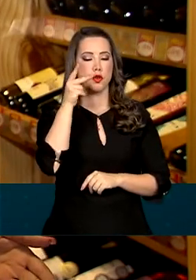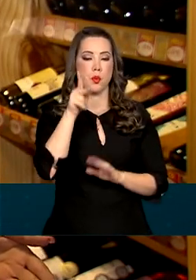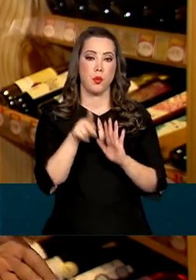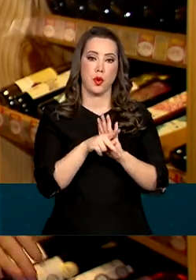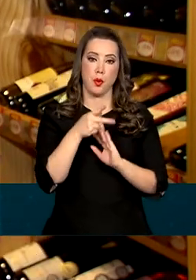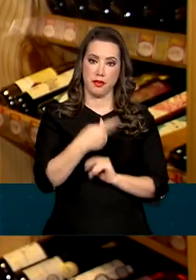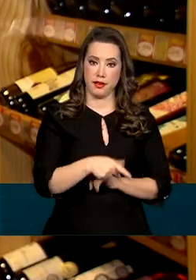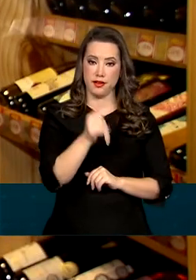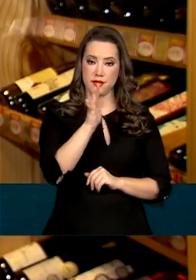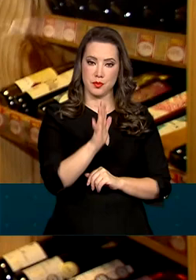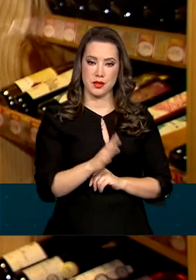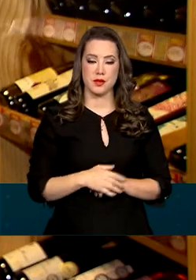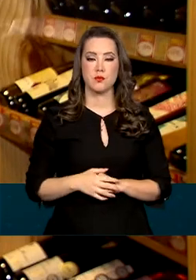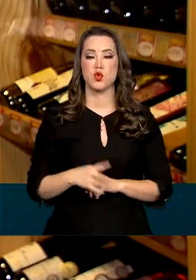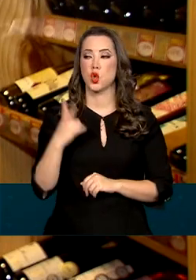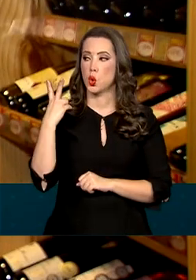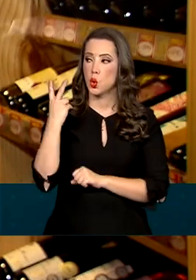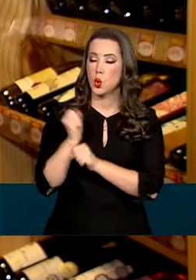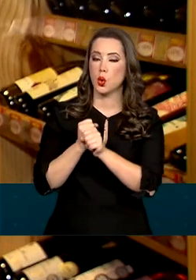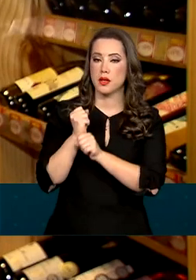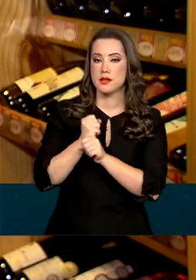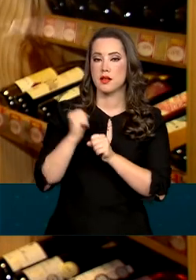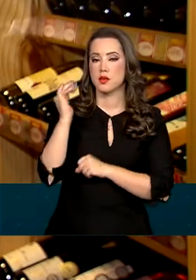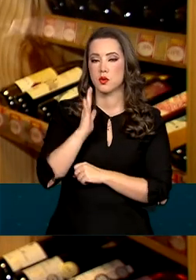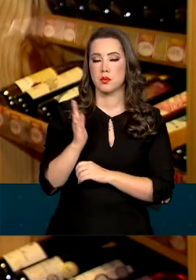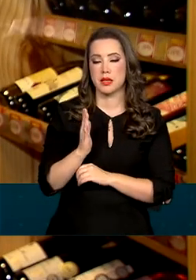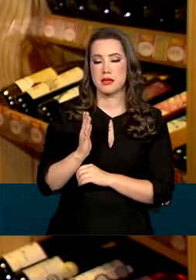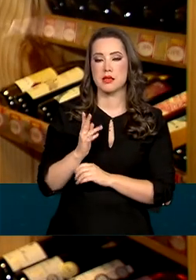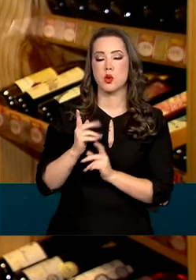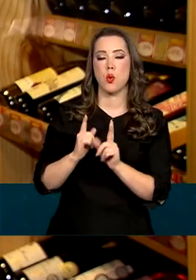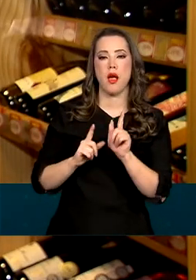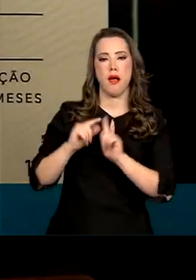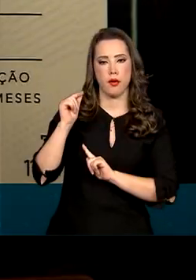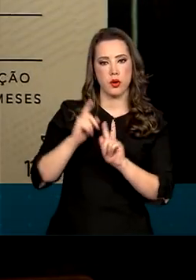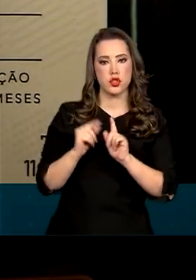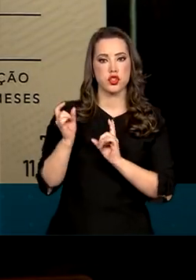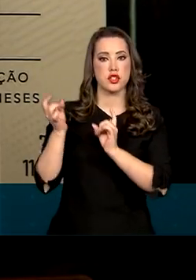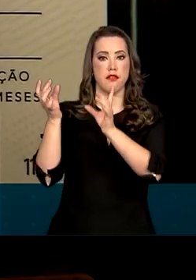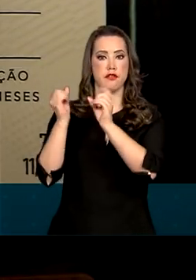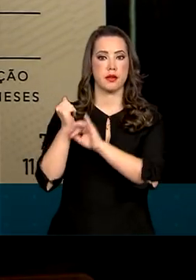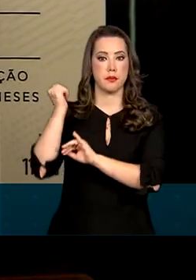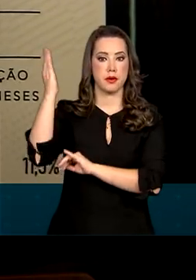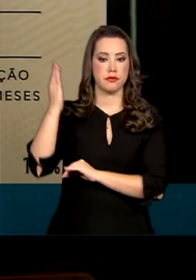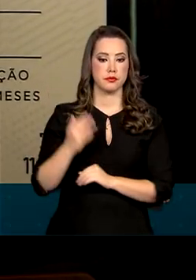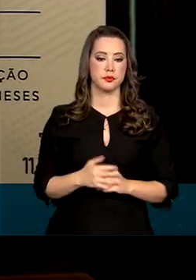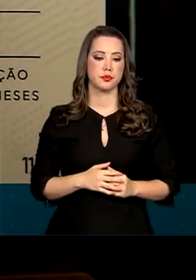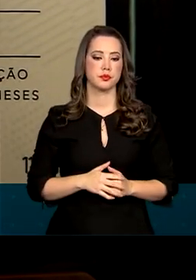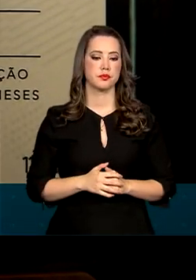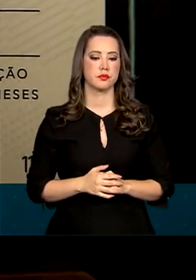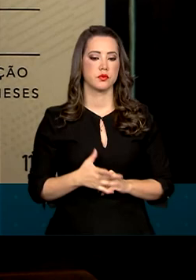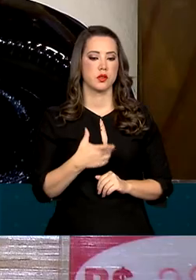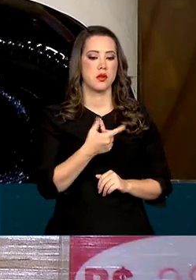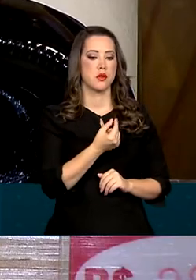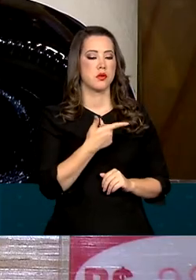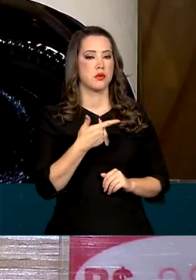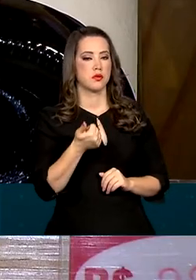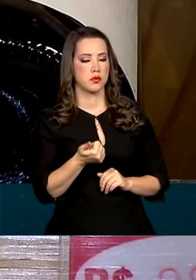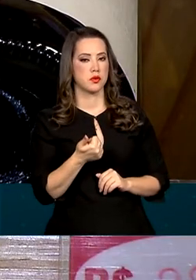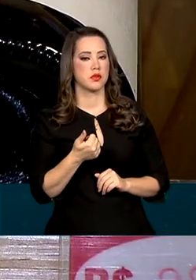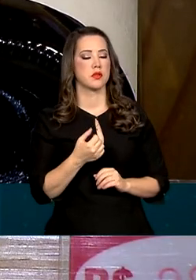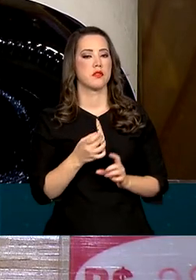o Brasil teve recorde nas exportações desses produtos em 2021 foram exportados